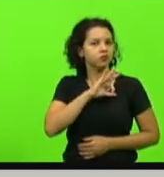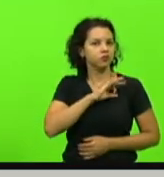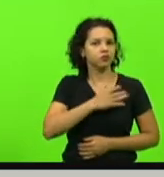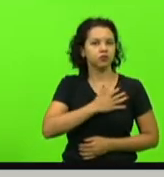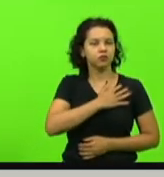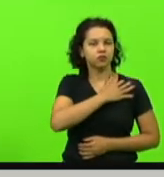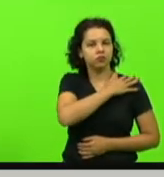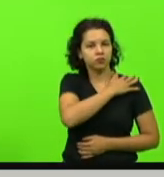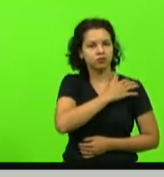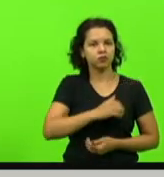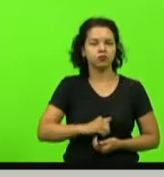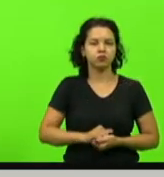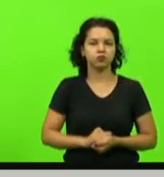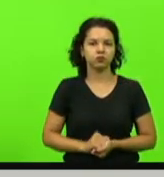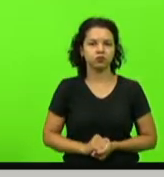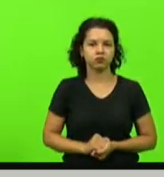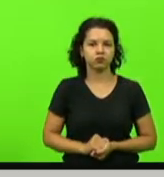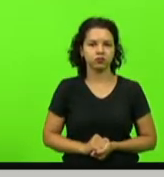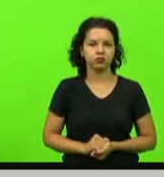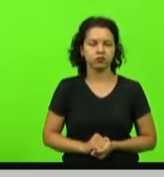de